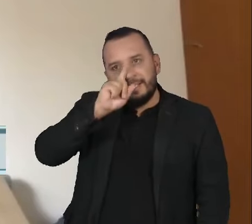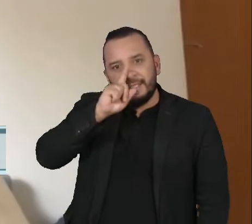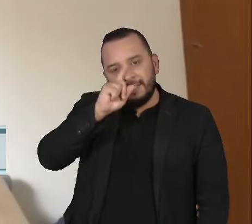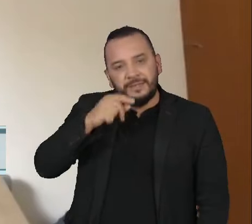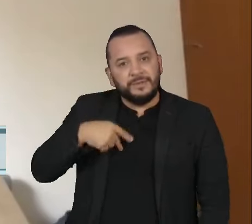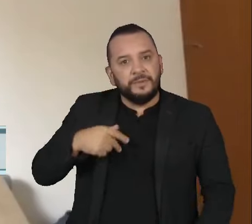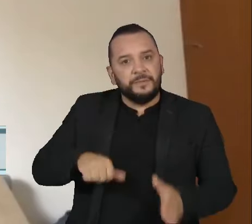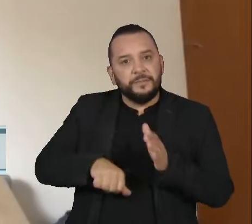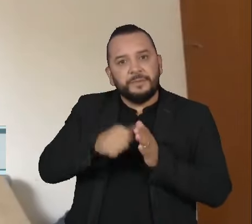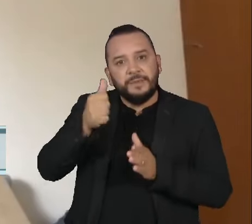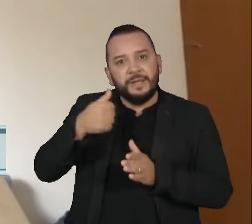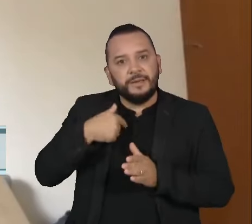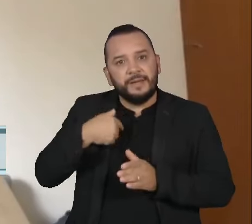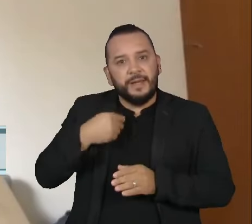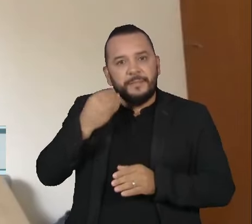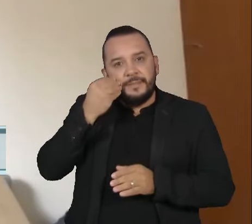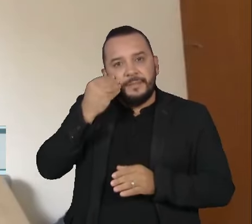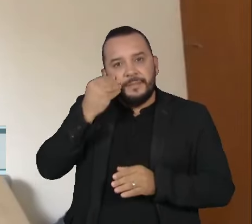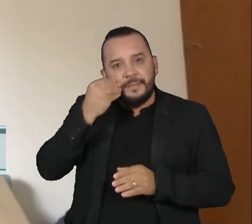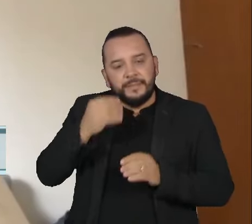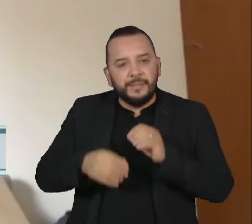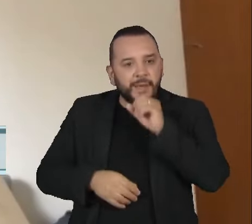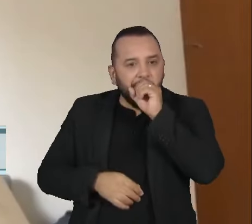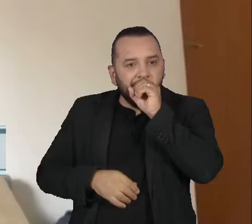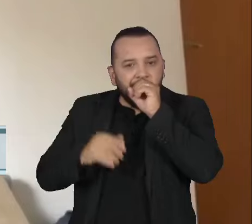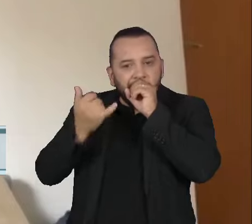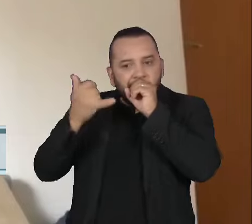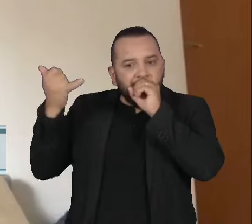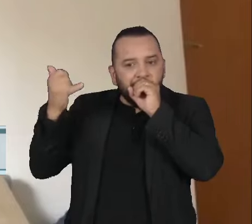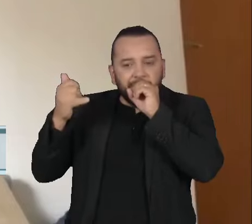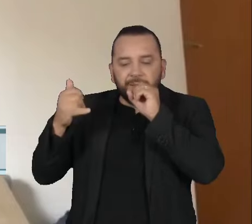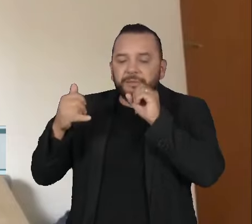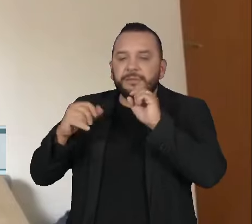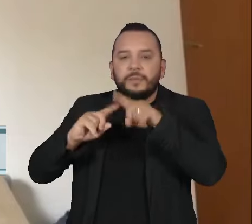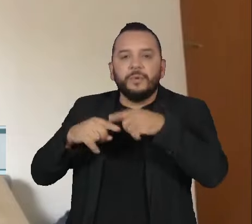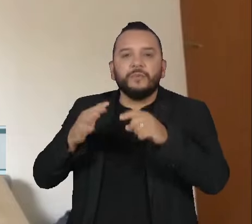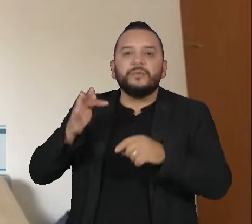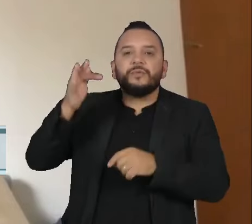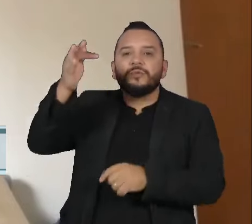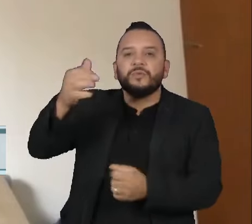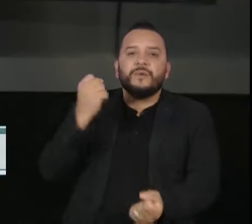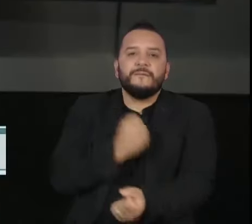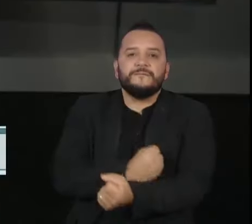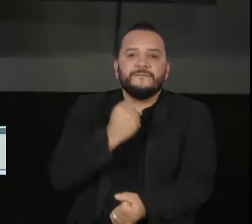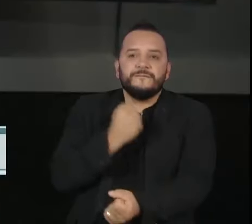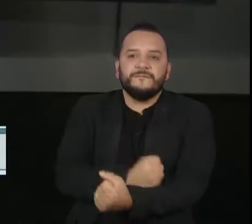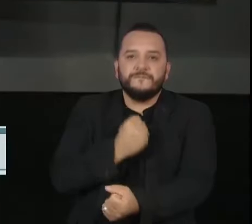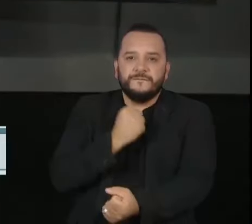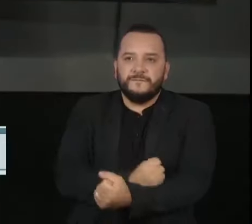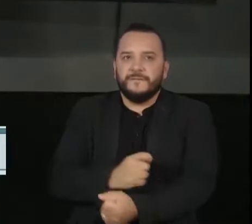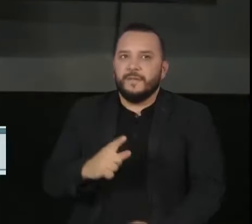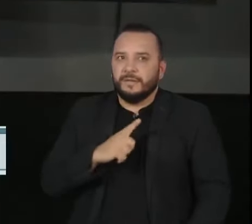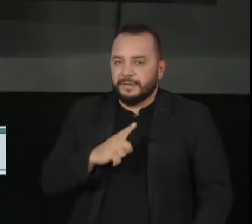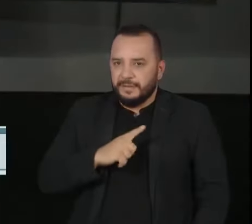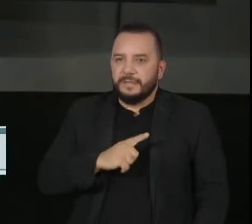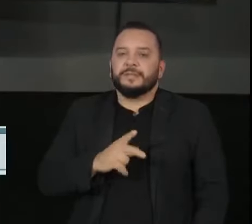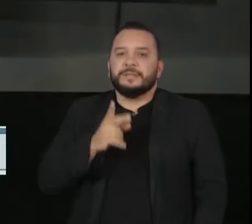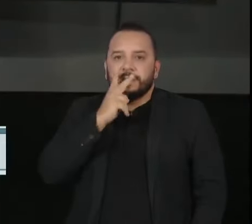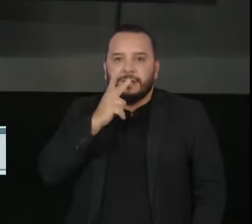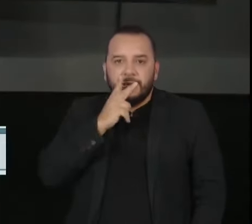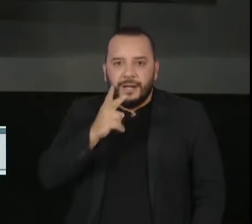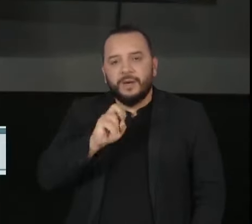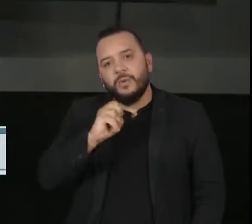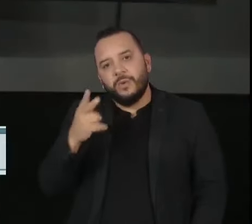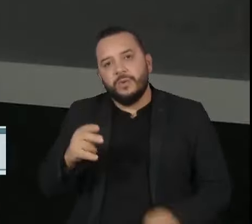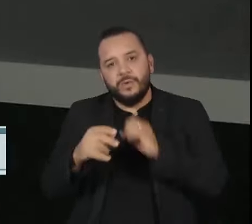primeira experimentação de, no futuro, a criança ou adolescente acabar se tornando adicto à nicotina, ao cigarro ou